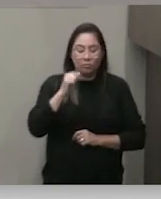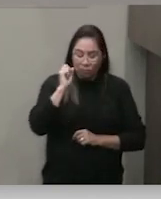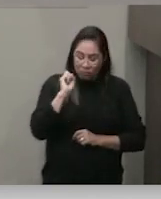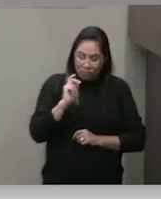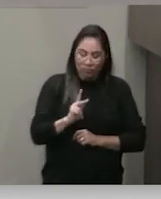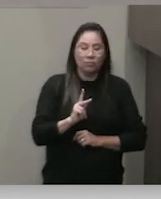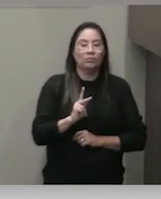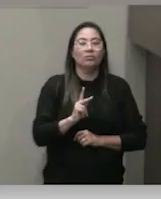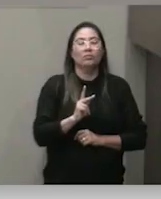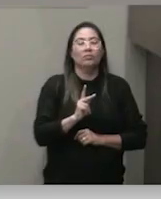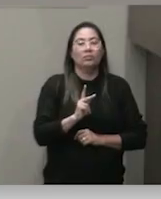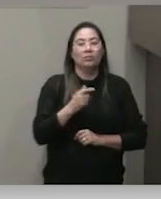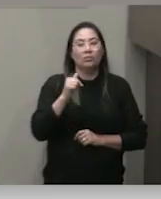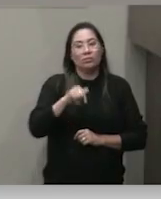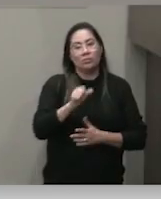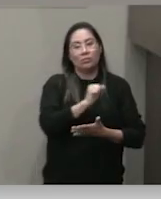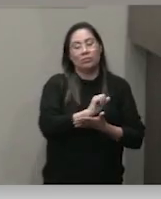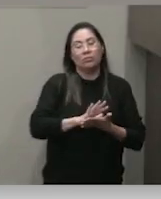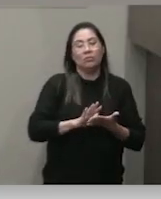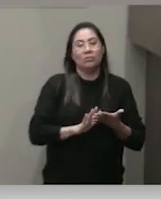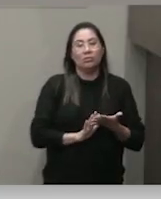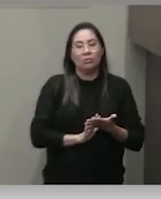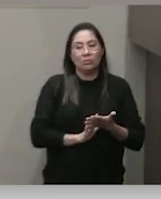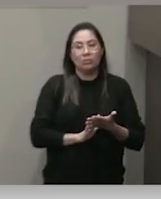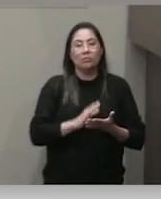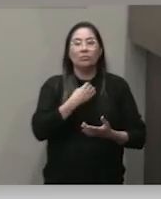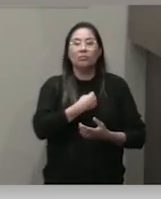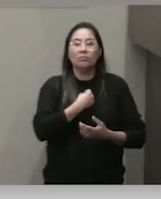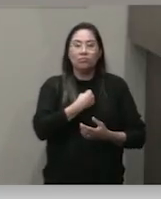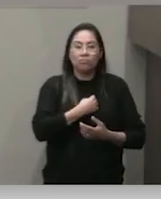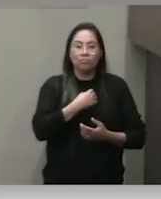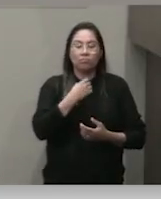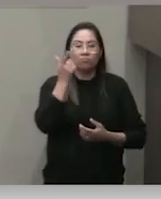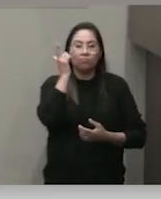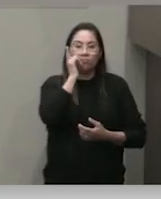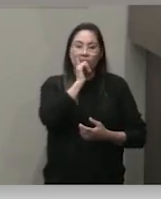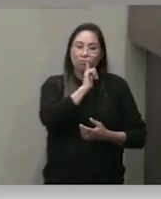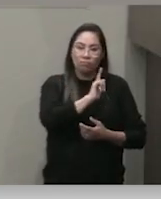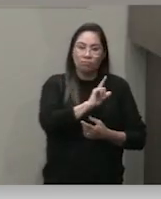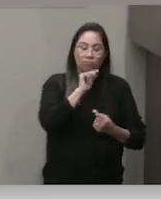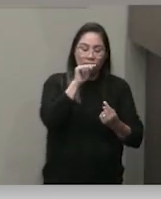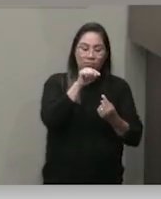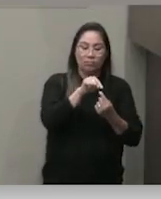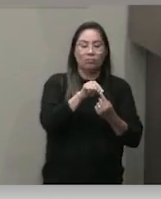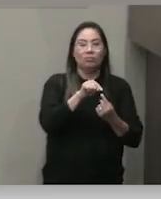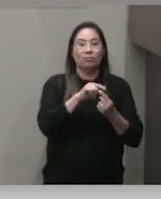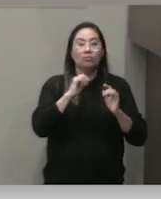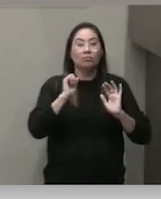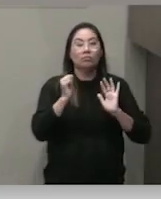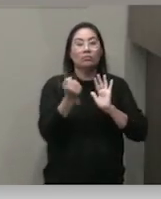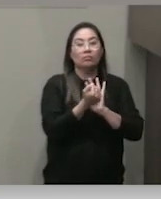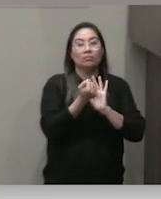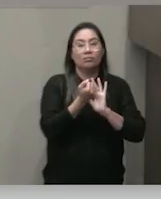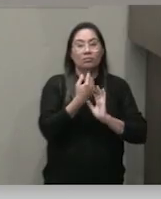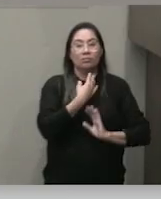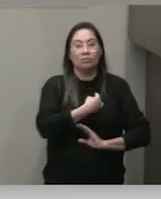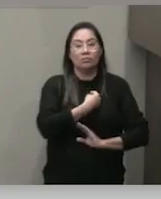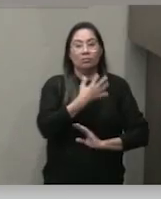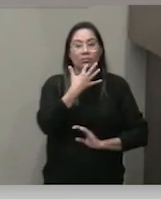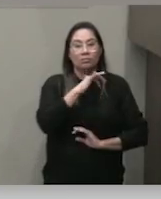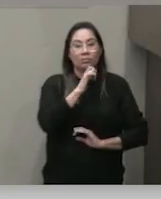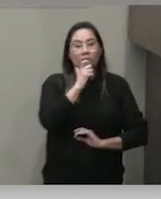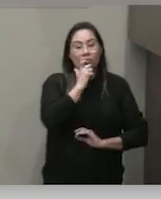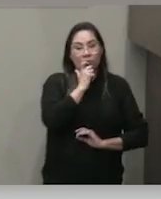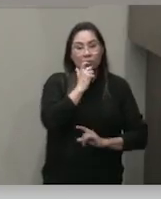missão. Essa atividade está cumprindo com as suas obrigações. Marcar na vida dessas